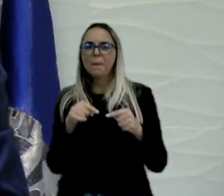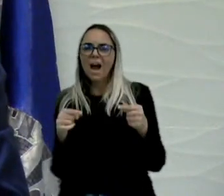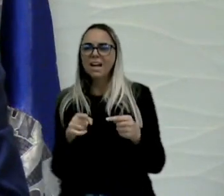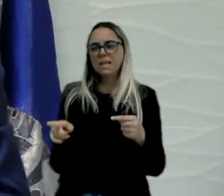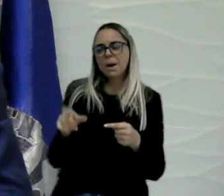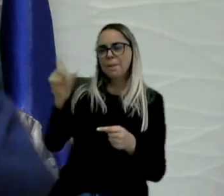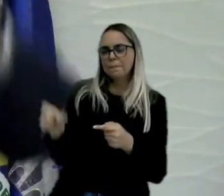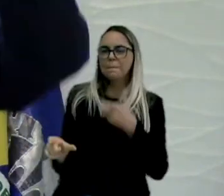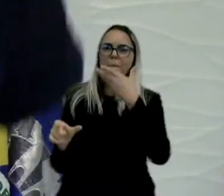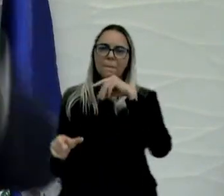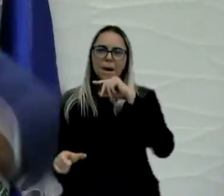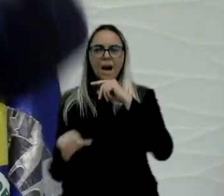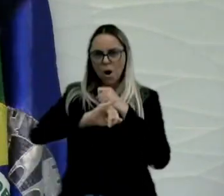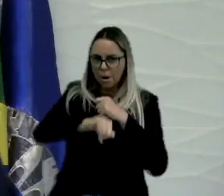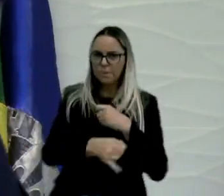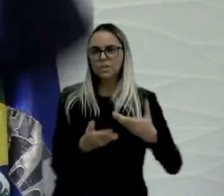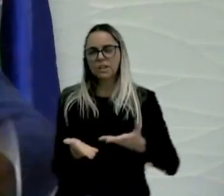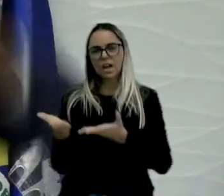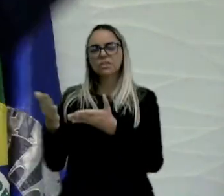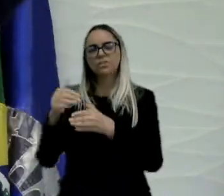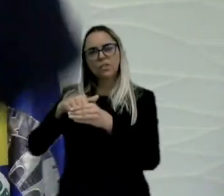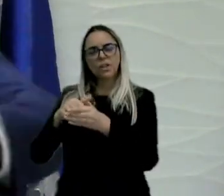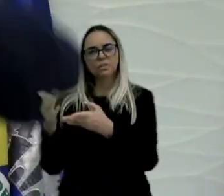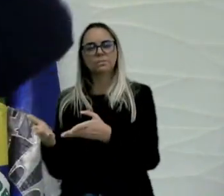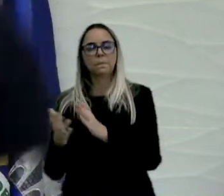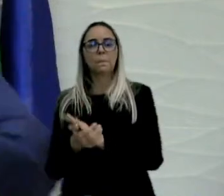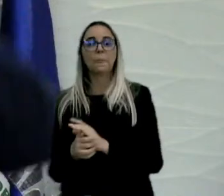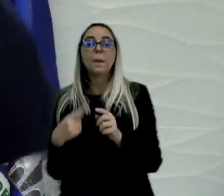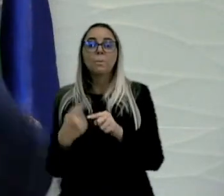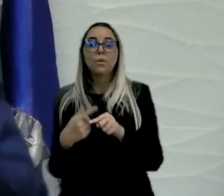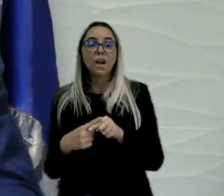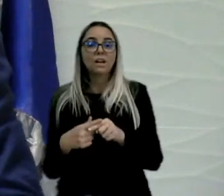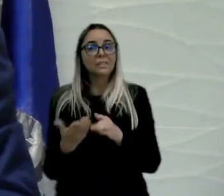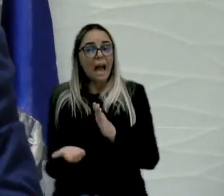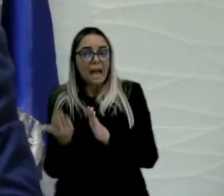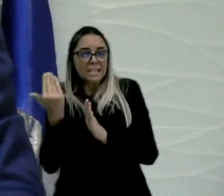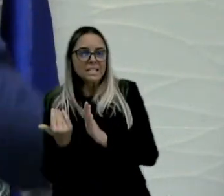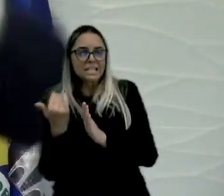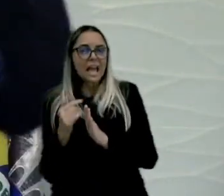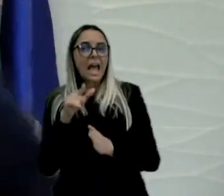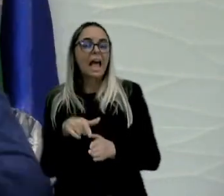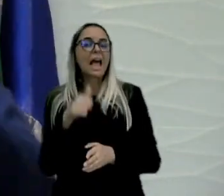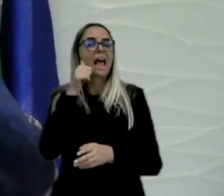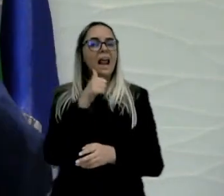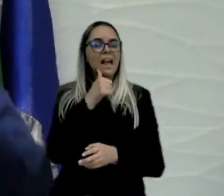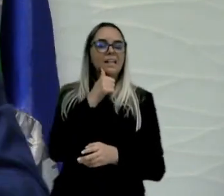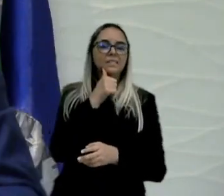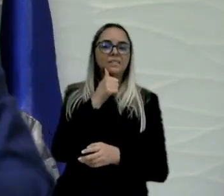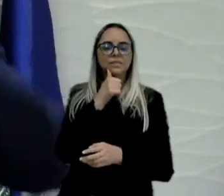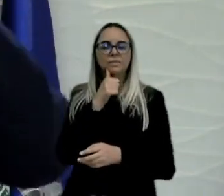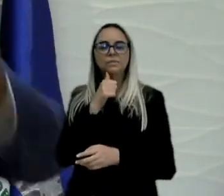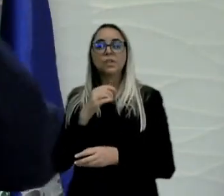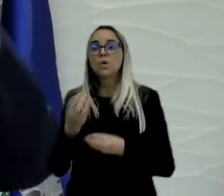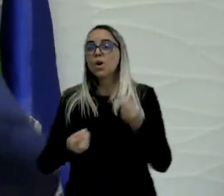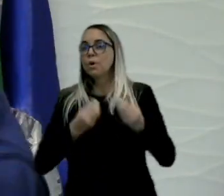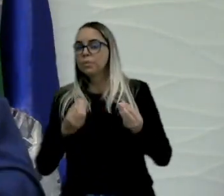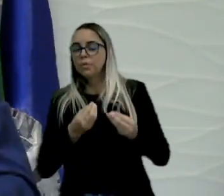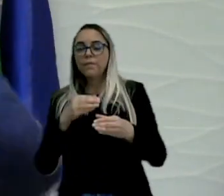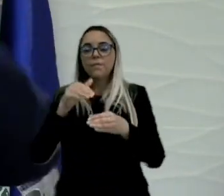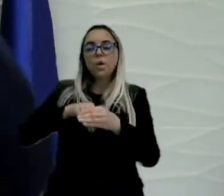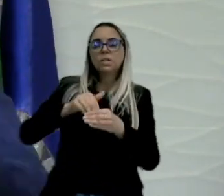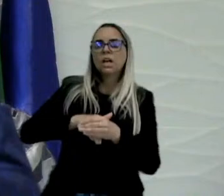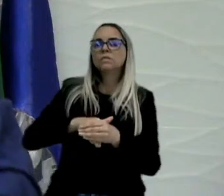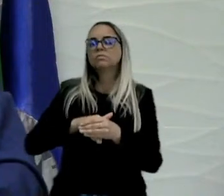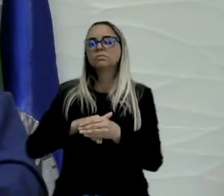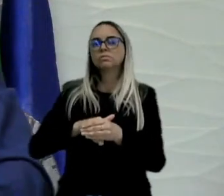pai por por trás disso tudo tá ela atrás de votar